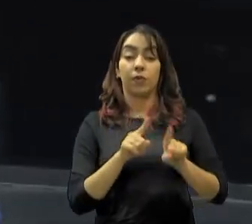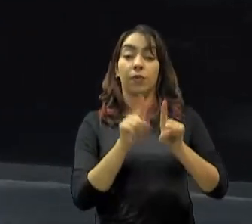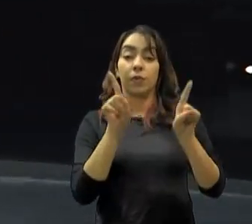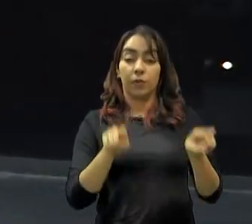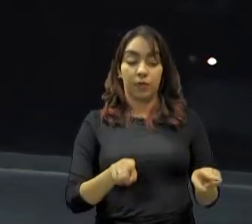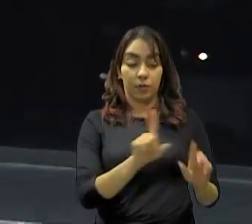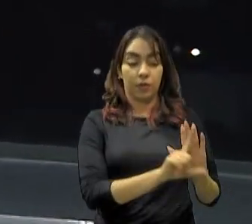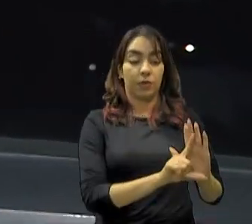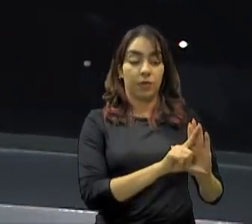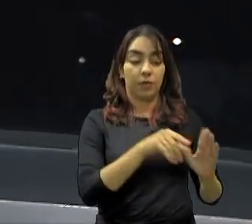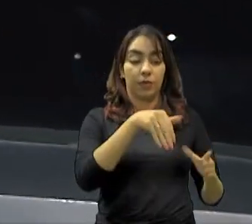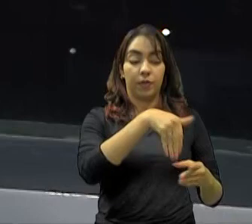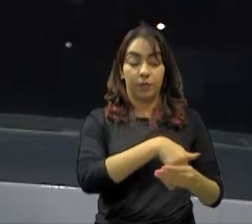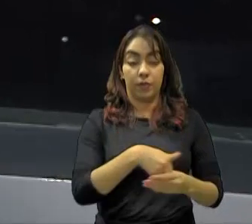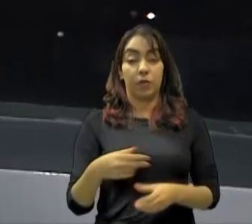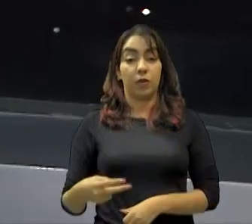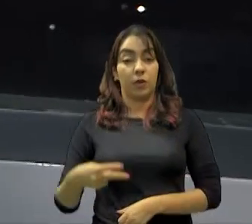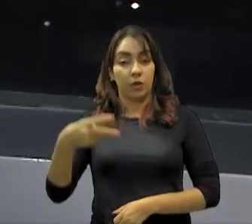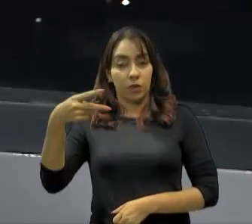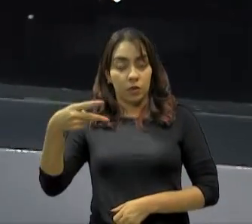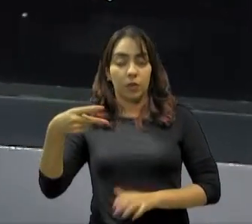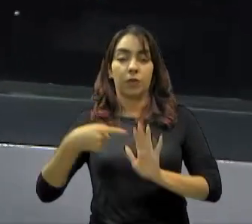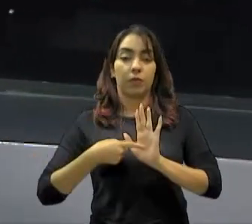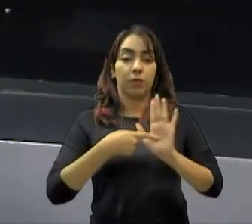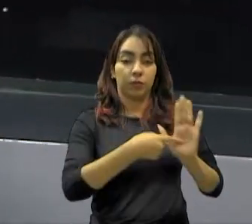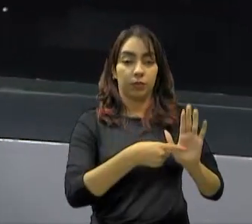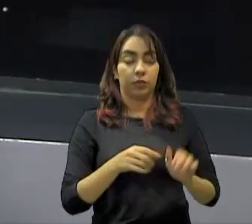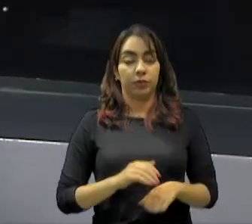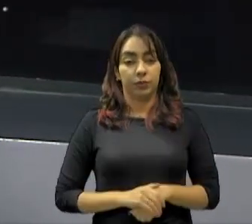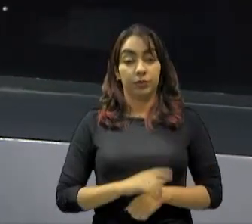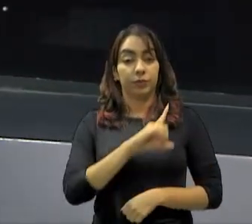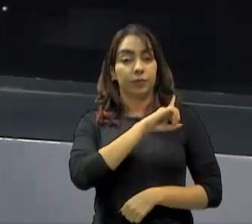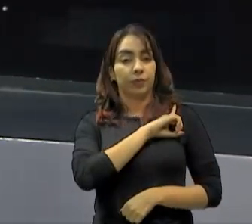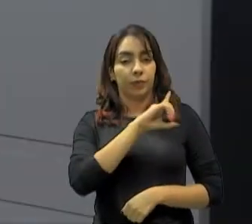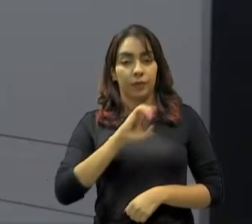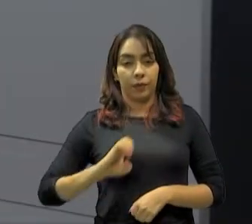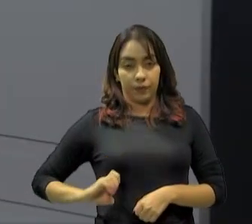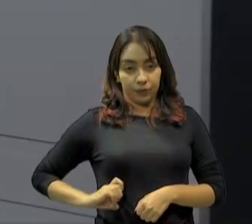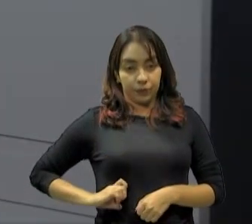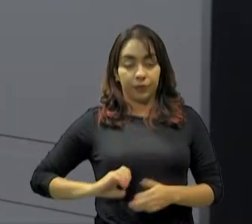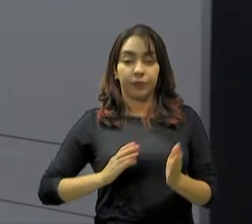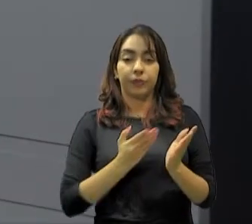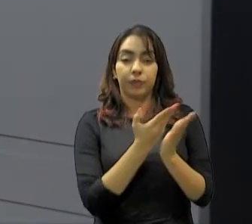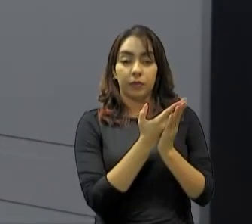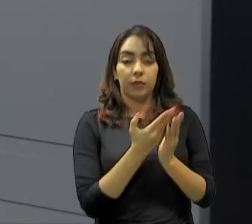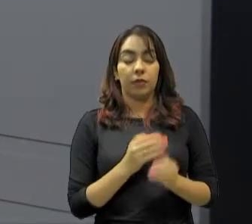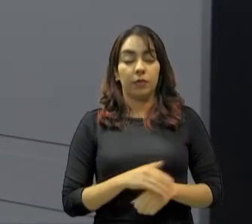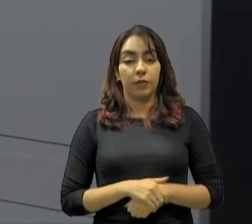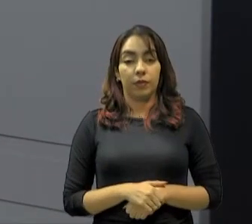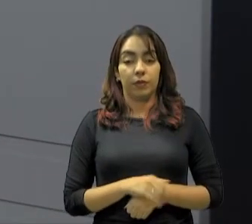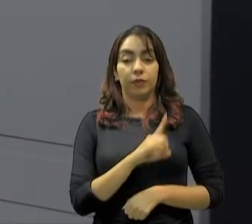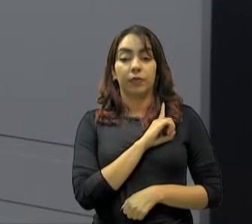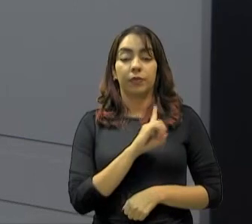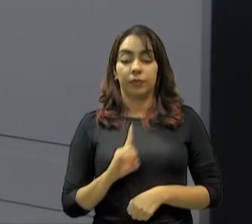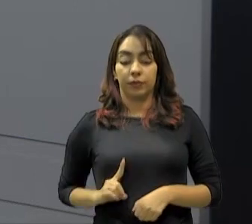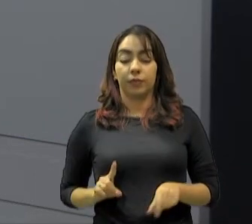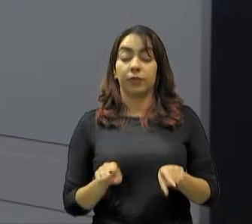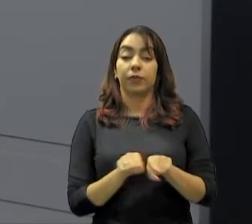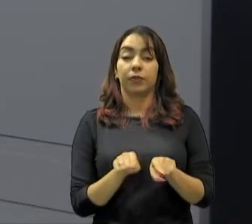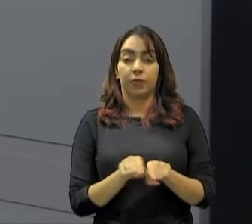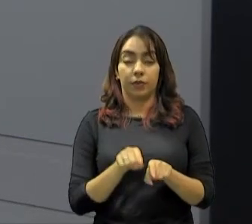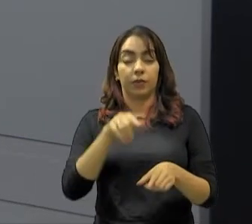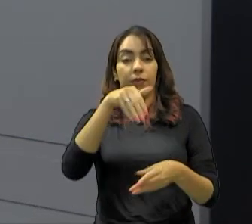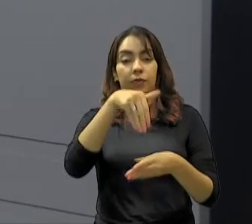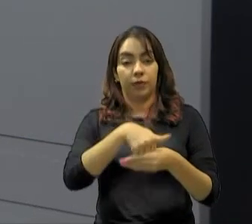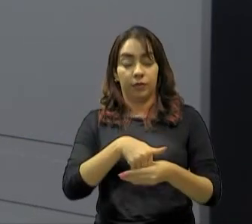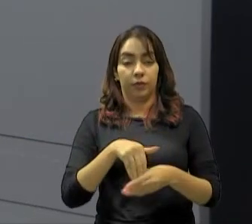2 de indicação, de autoria dos próprios deputados. Os parlamentares também aprovaram em votação aberta um